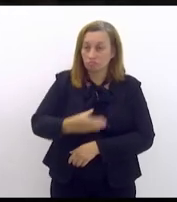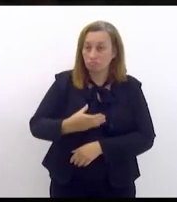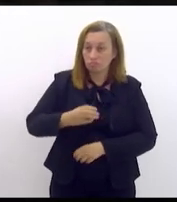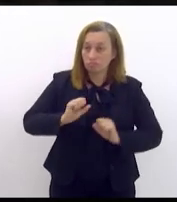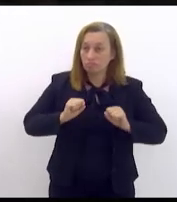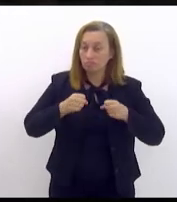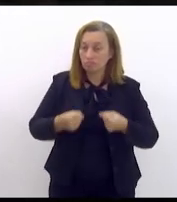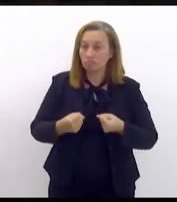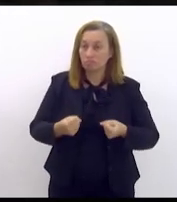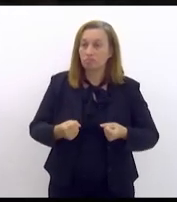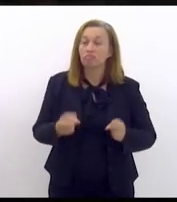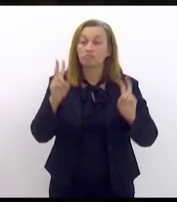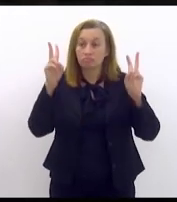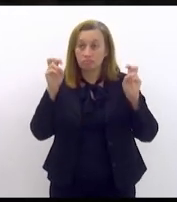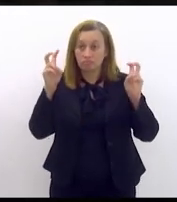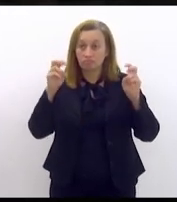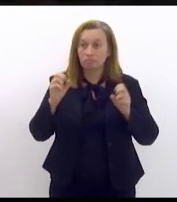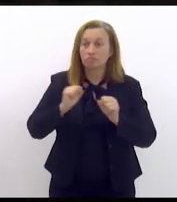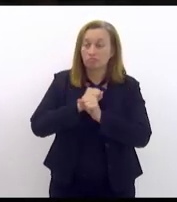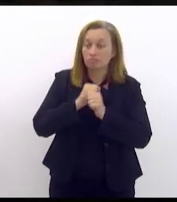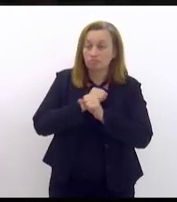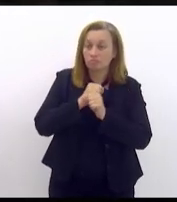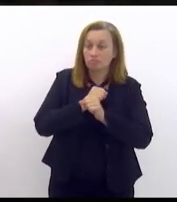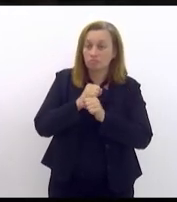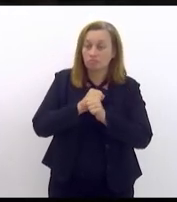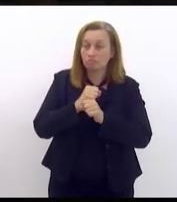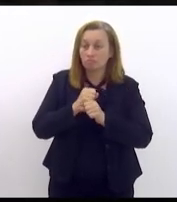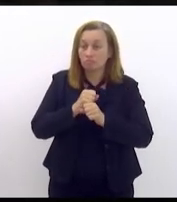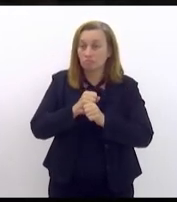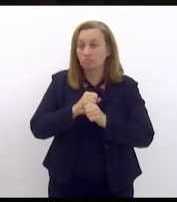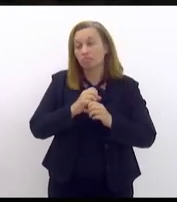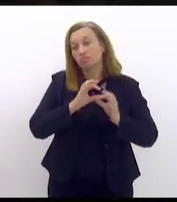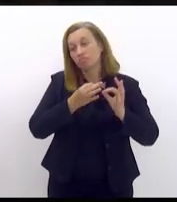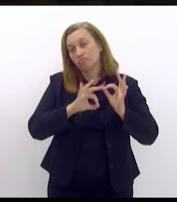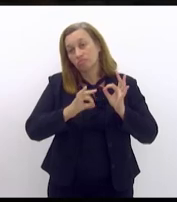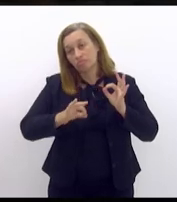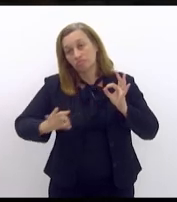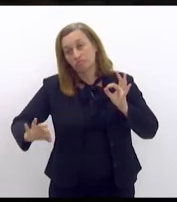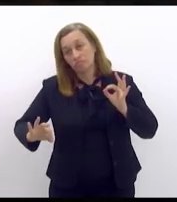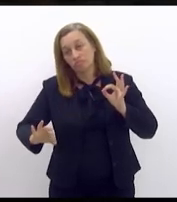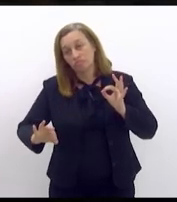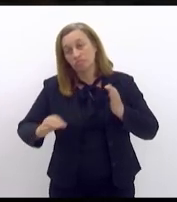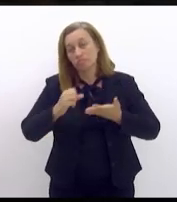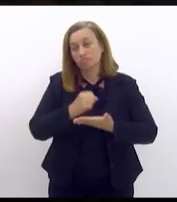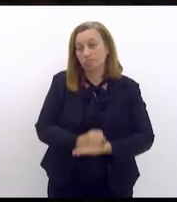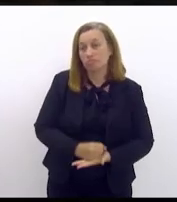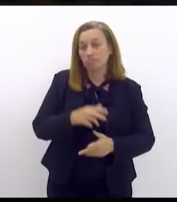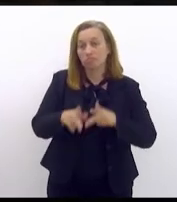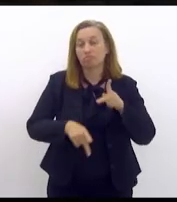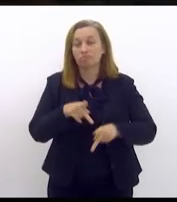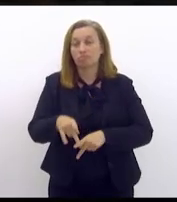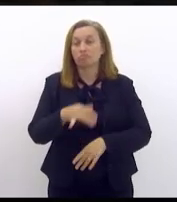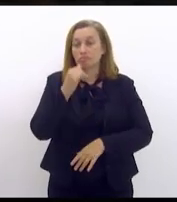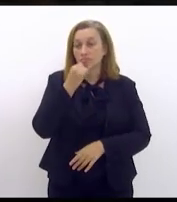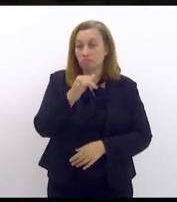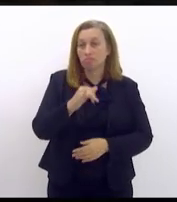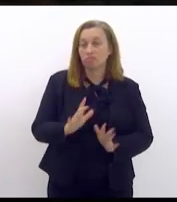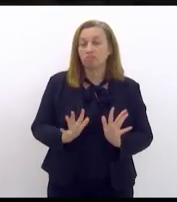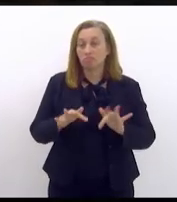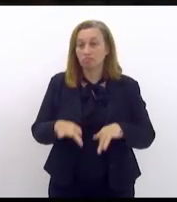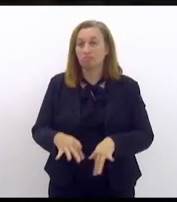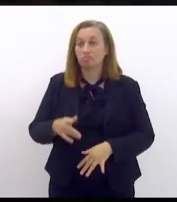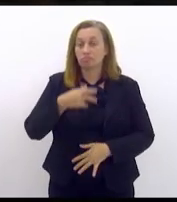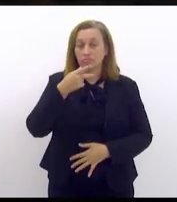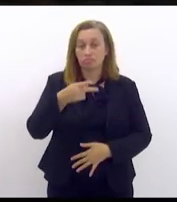enfrentar questões que há muito tempo se arrastam e que pesam sobre a população fluminense. Termino a minha fala